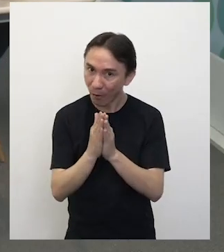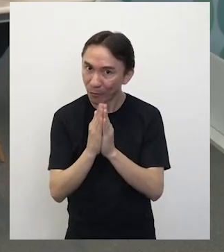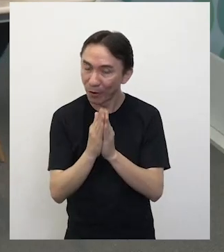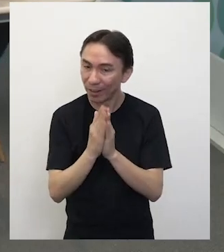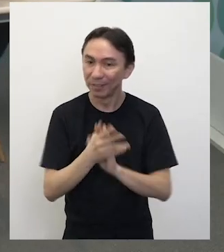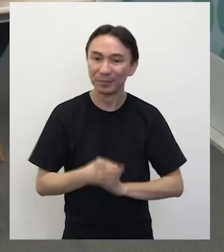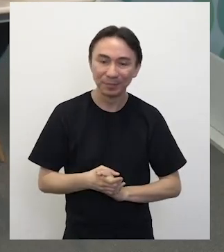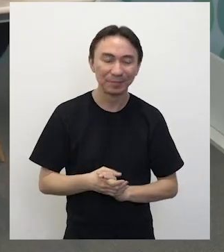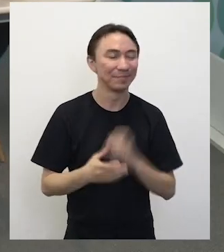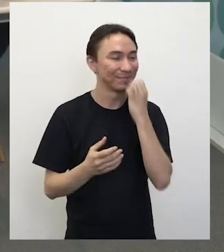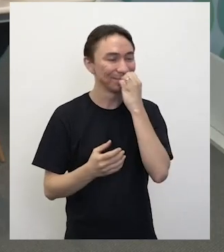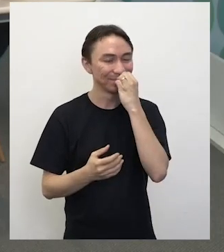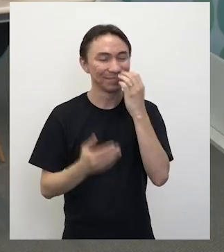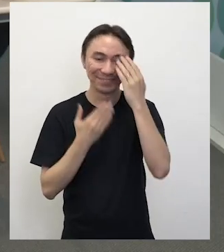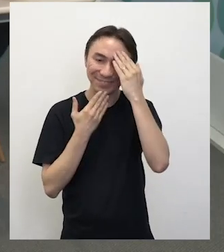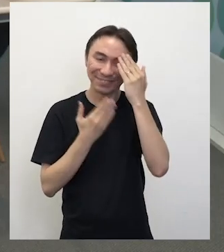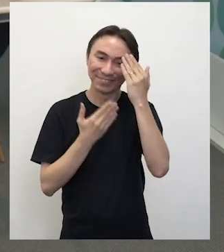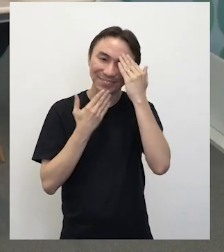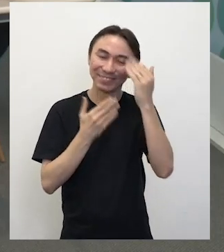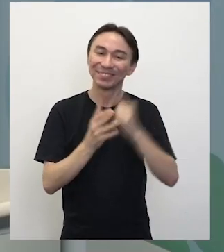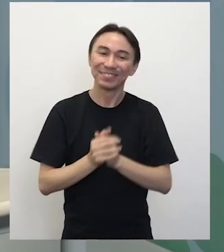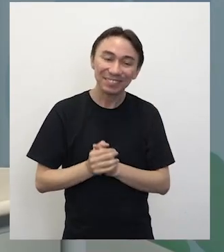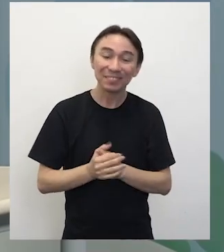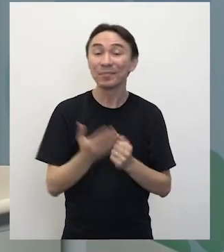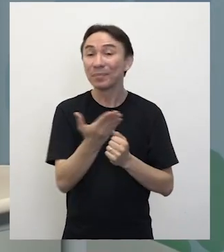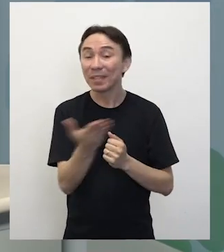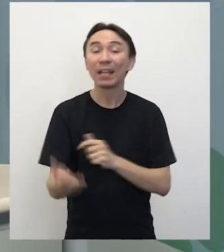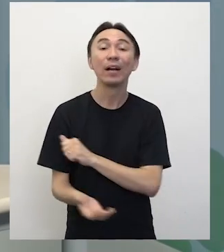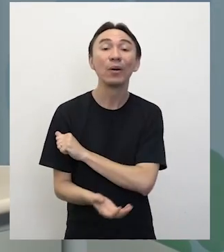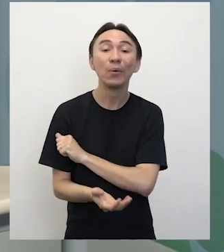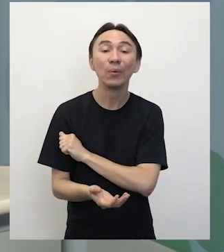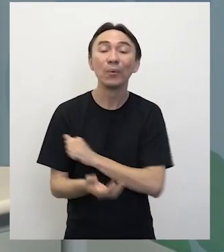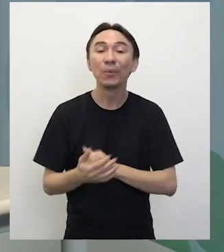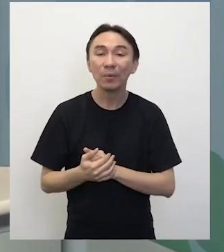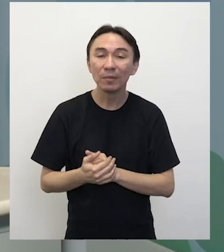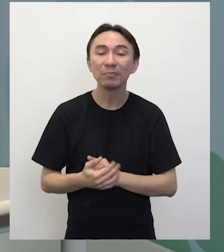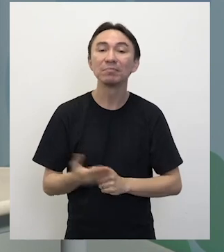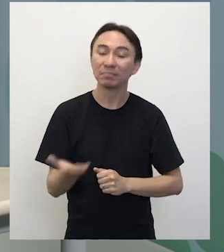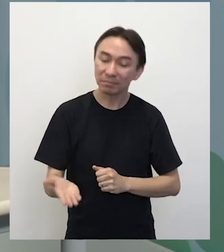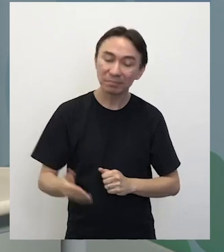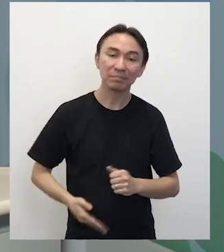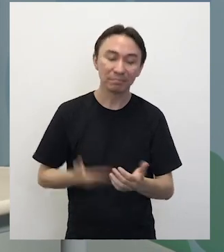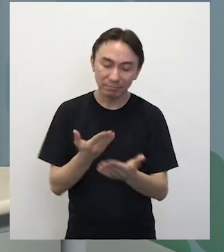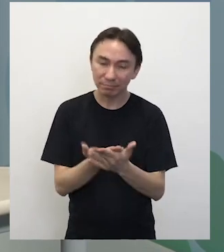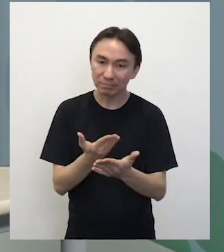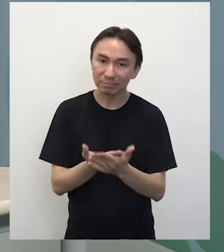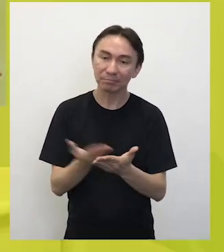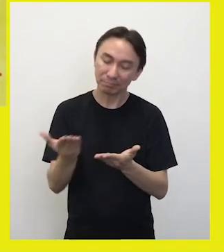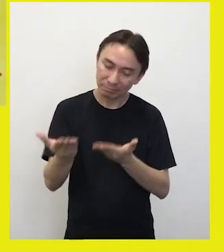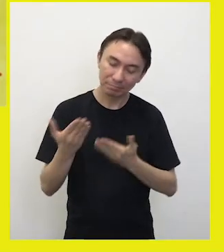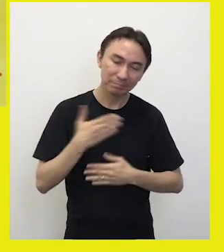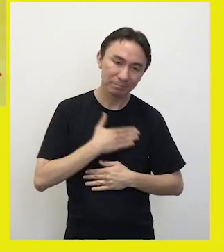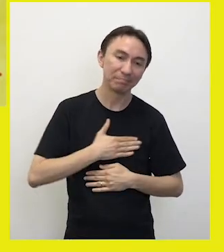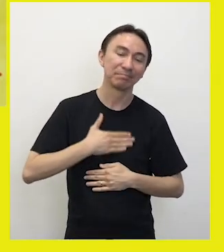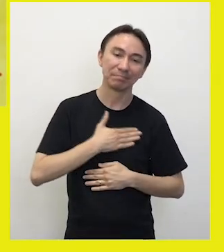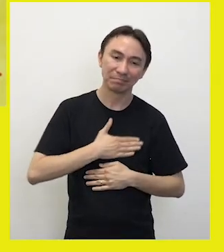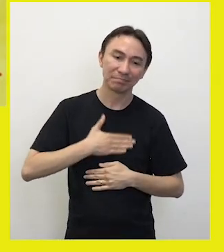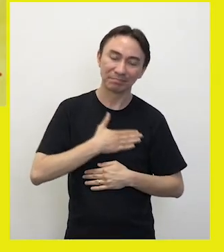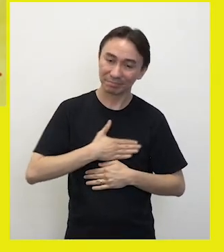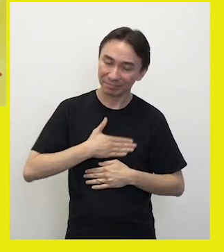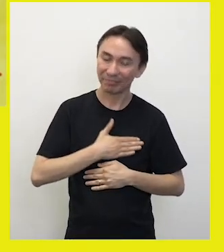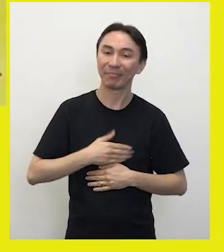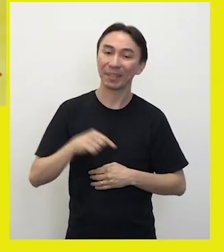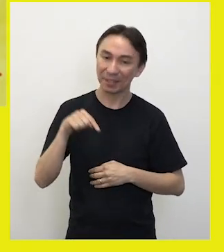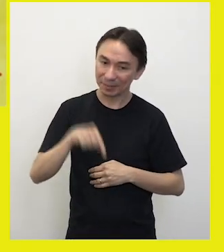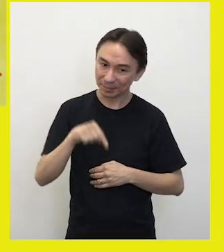professor Anderson, muito obrigada. Queridos alunos, sejam todos muito bem-vindos e acolhidos por nós nessa aula maravilhosa do